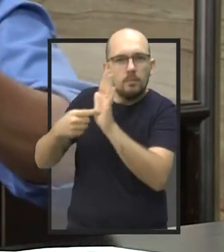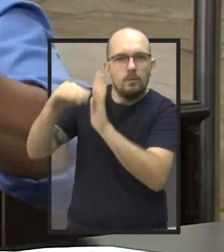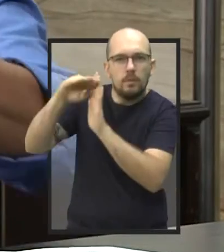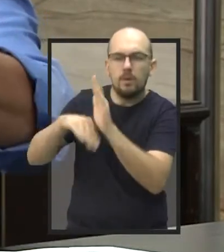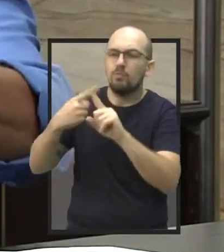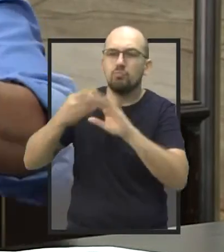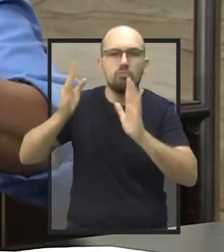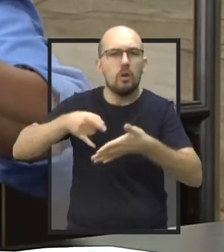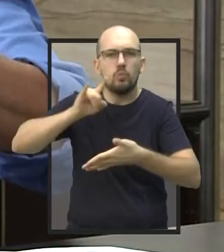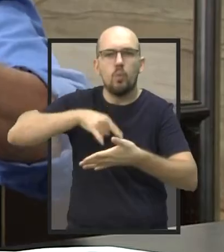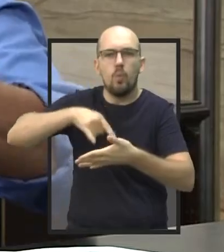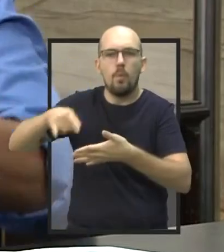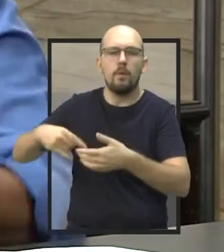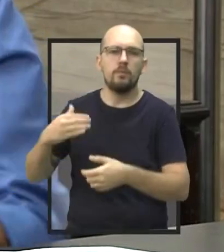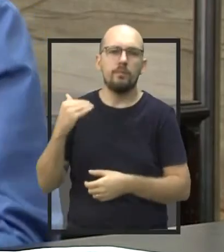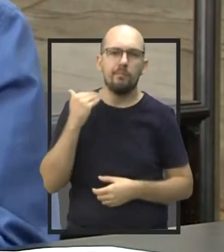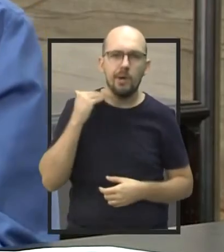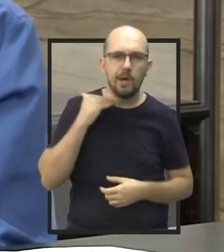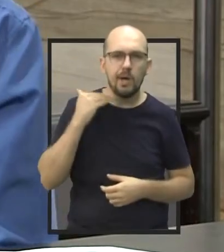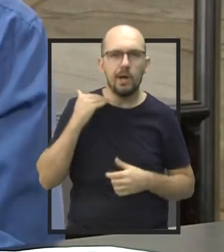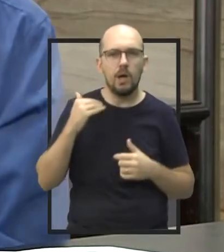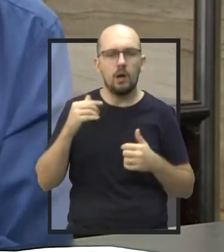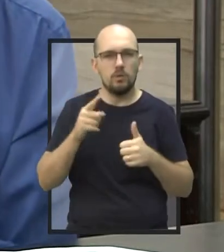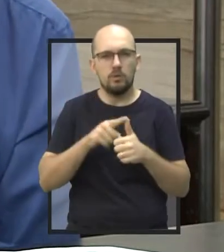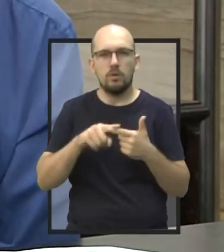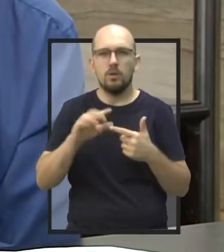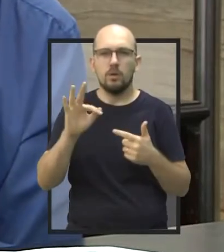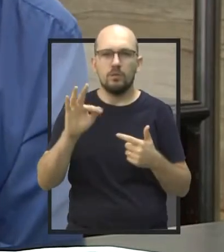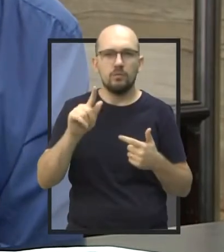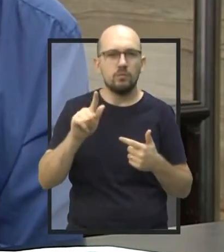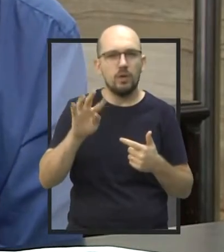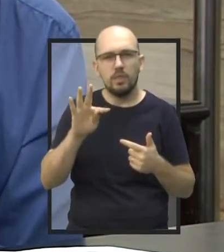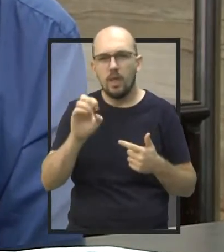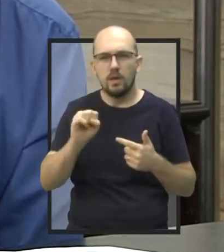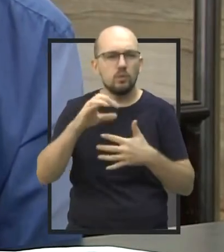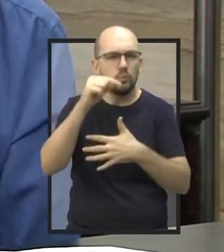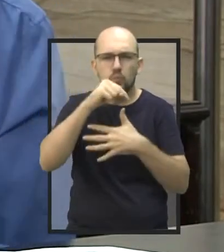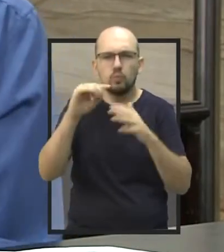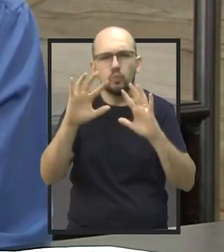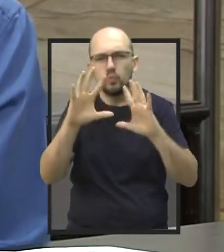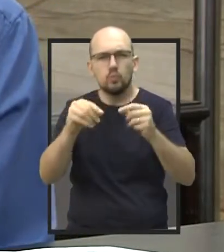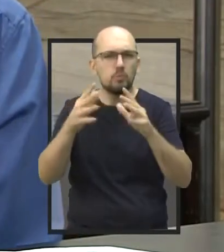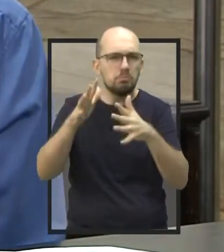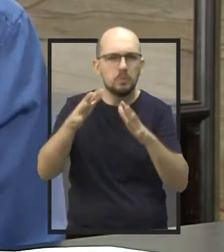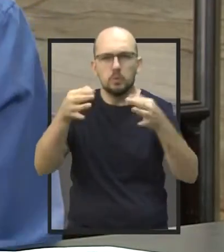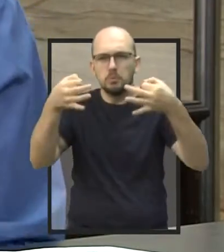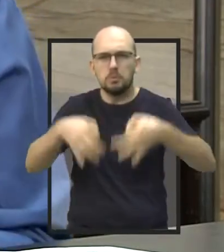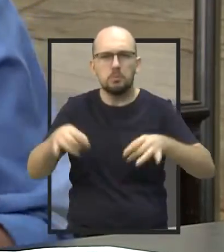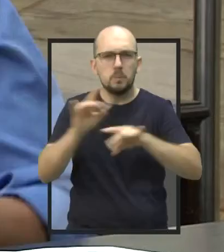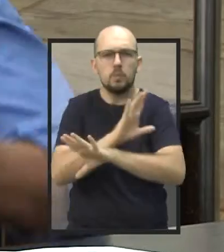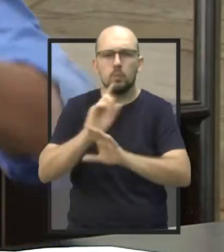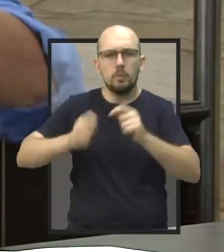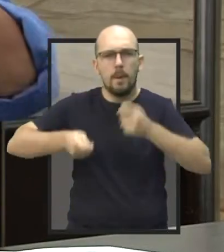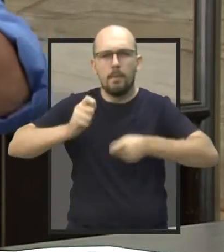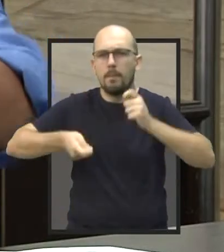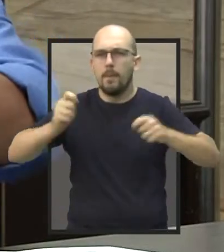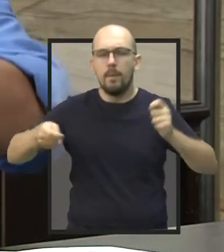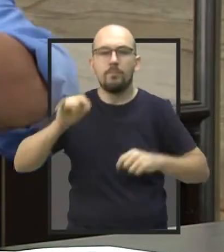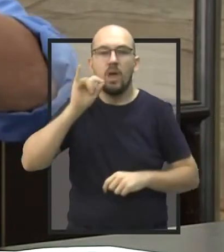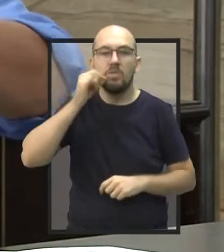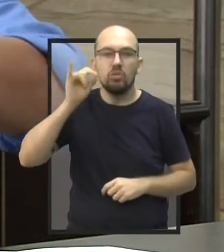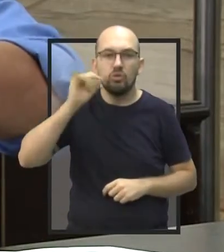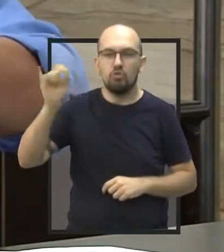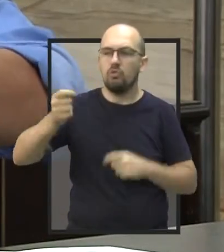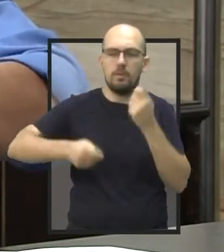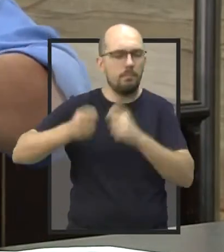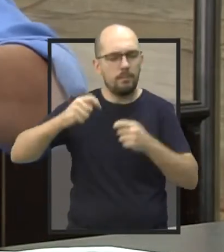de documentos, conta em banco, fundo de garantia, tudo mais ou menos em ordem, estão pagando certinho, contas de energia e